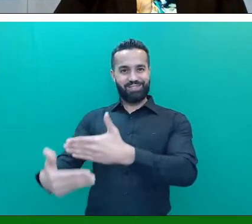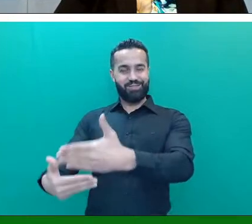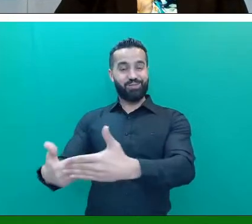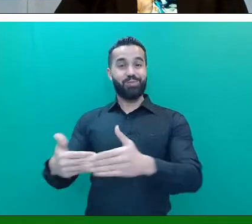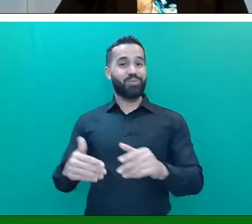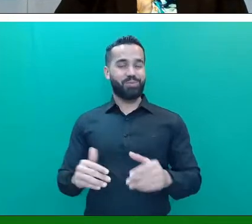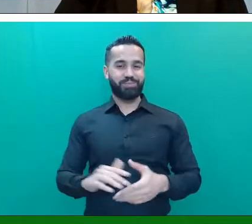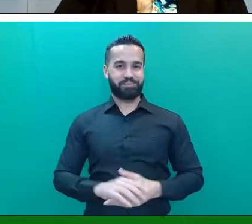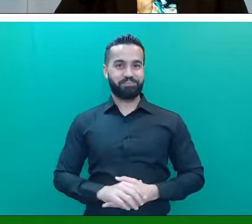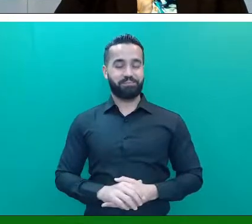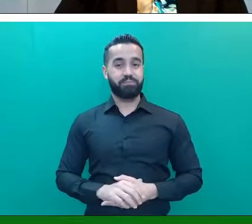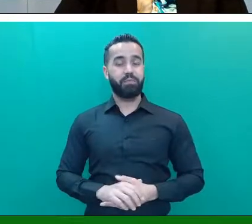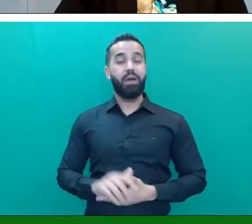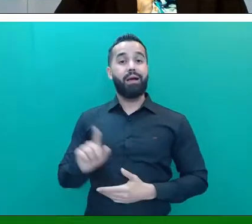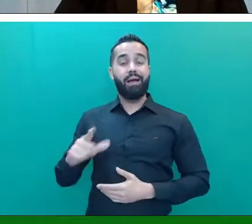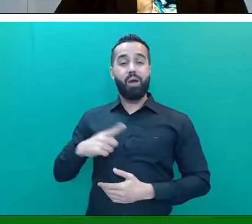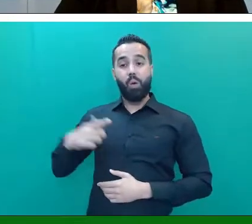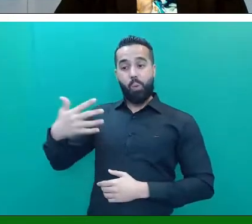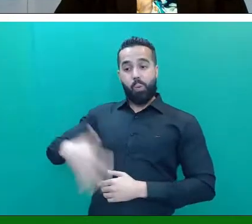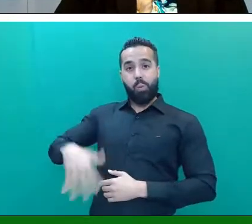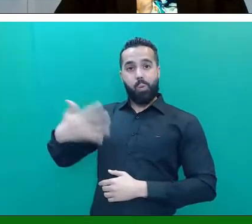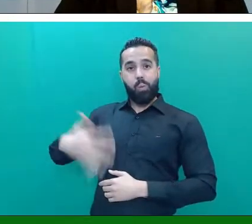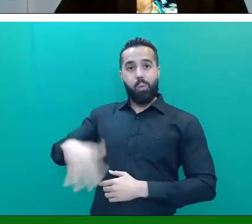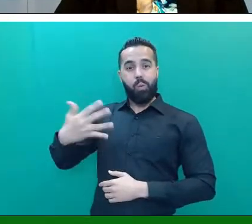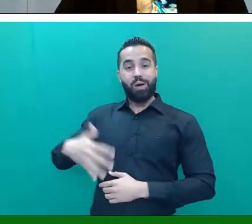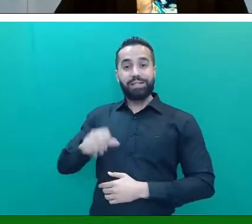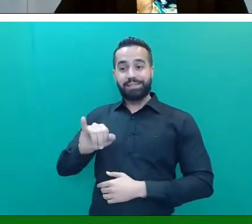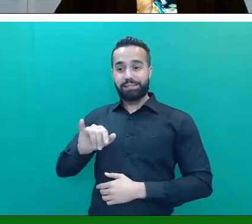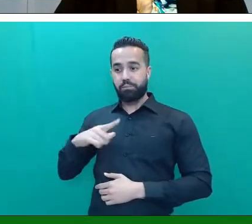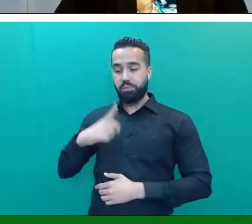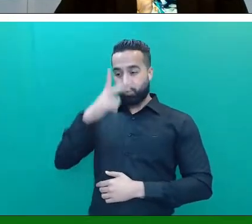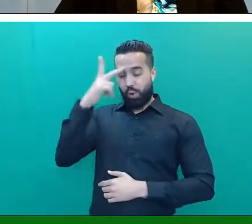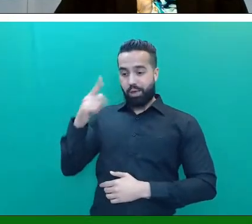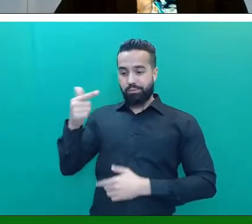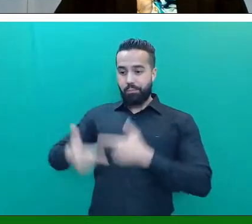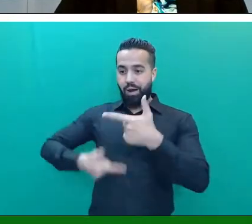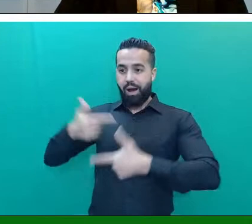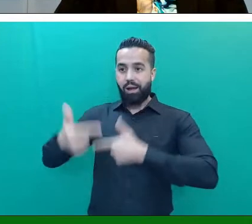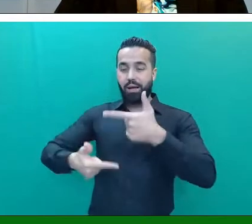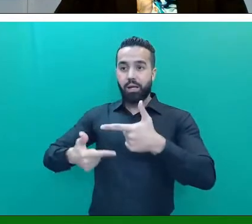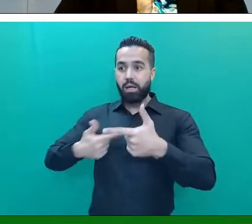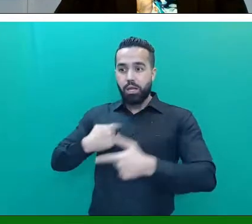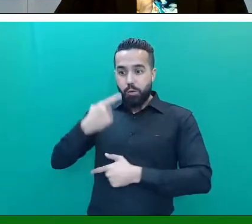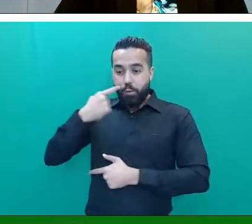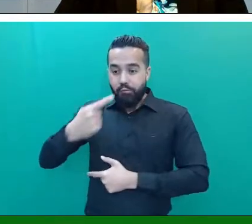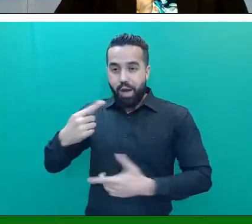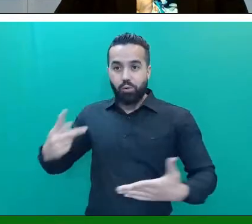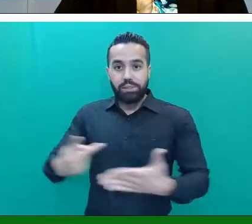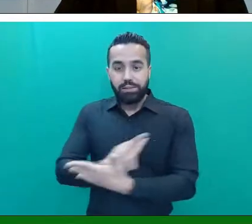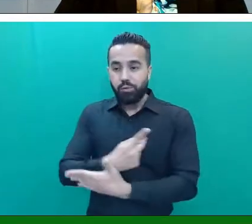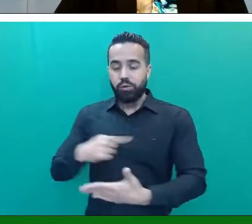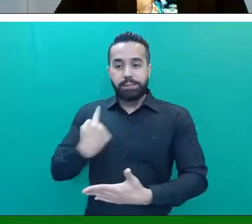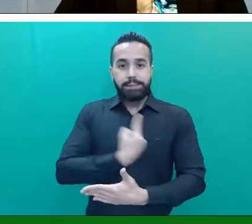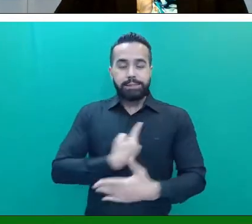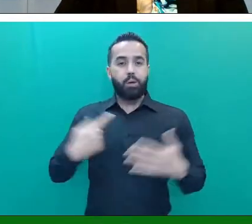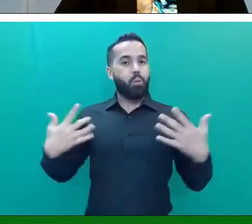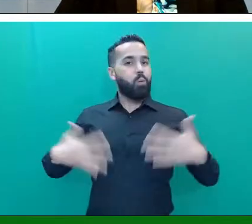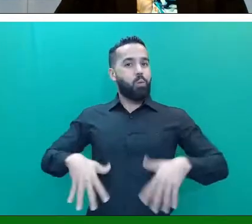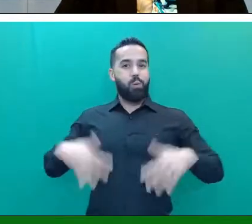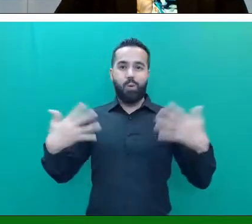E é uma impaciência legítima de quem trabalha no terreno e não vê a coisa acontecendo, né? No fundo, a gente lida com esse problema, a nossa